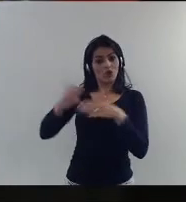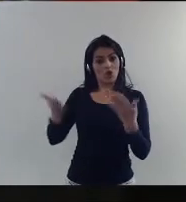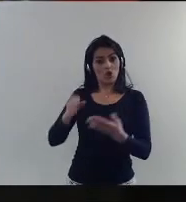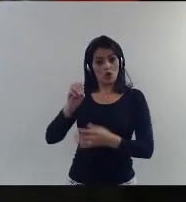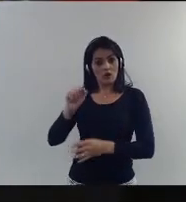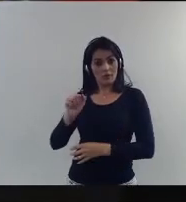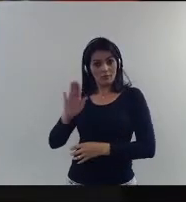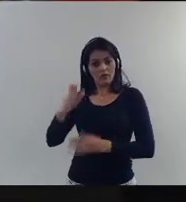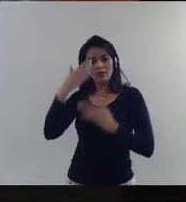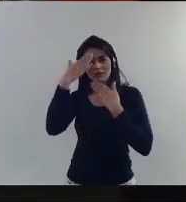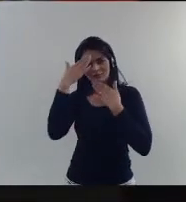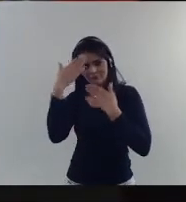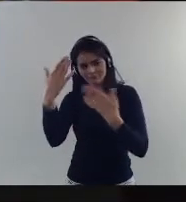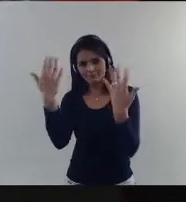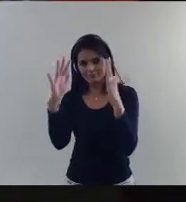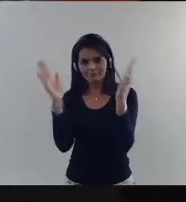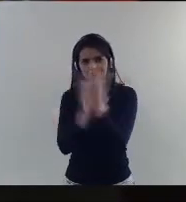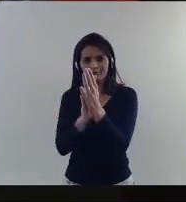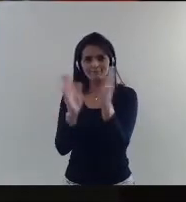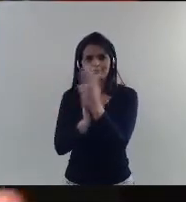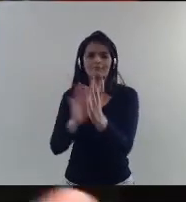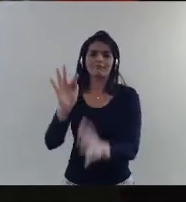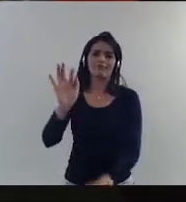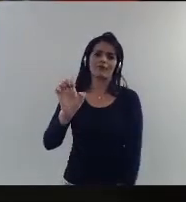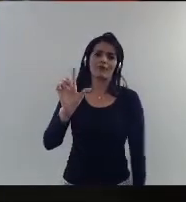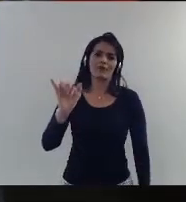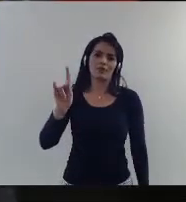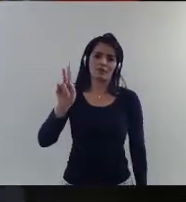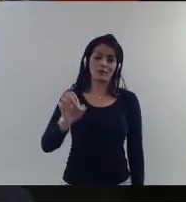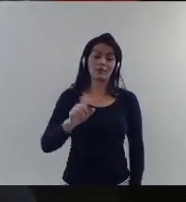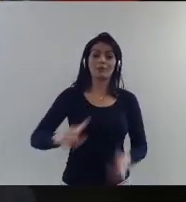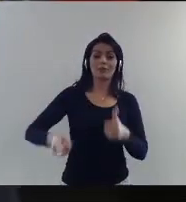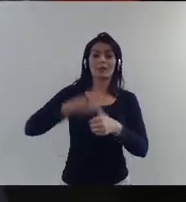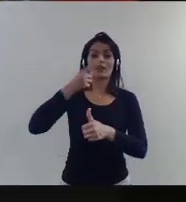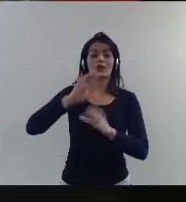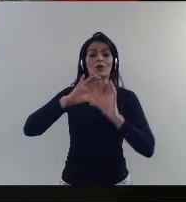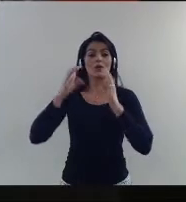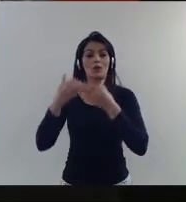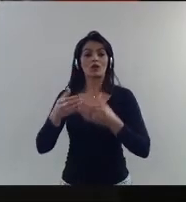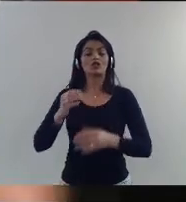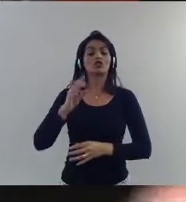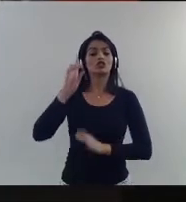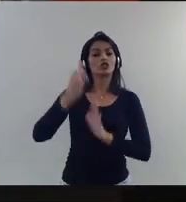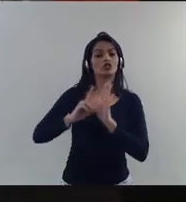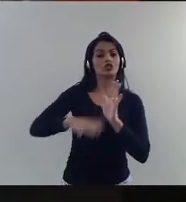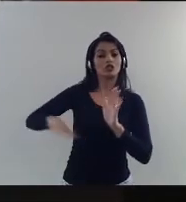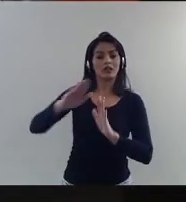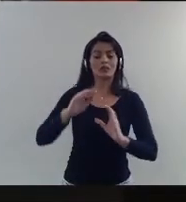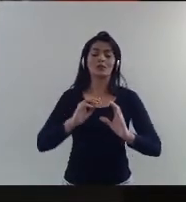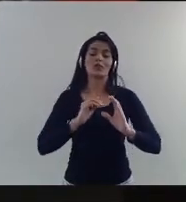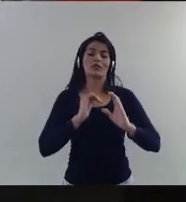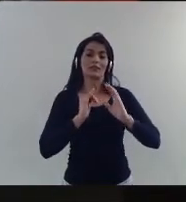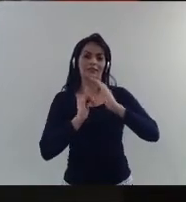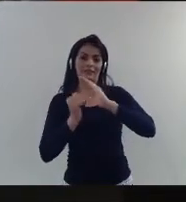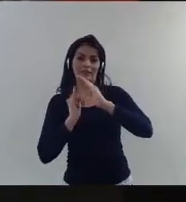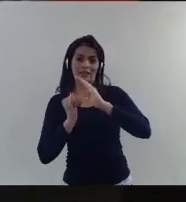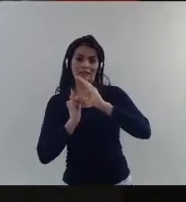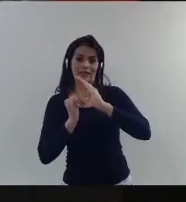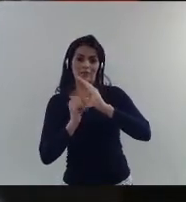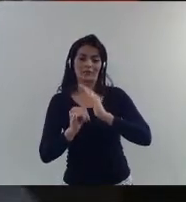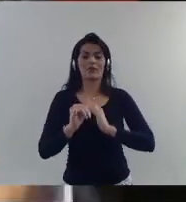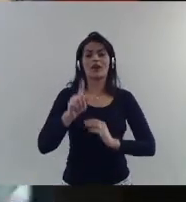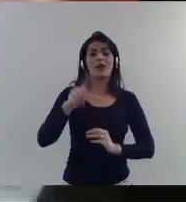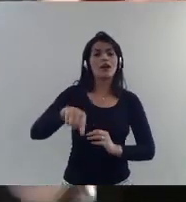para o Felipe Santana Cruz, porque é a primeira comissão de direito para startups, por exemplo, do Conselho Federal, né? E a startup já era